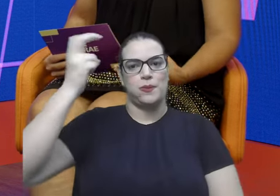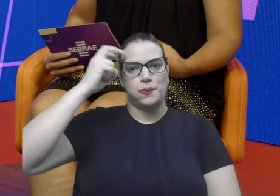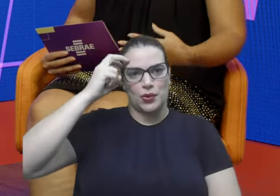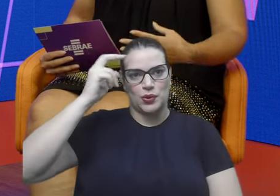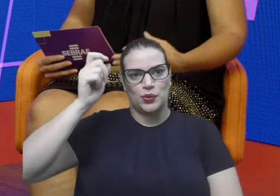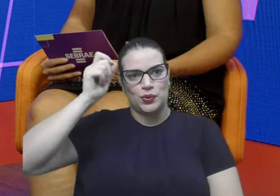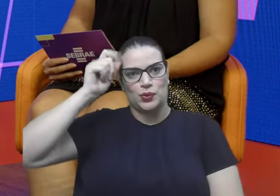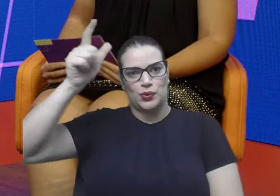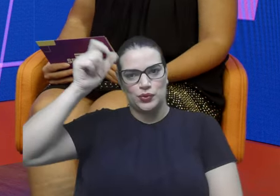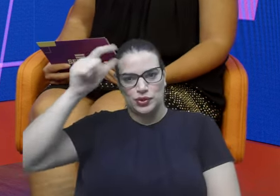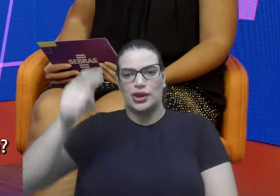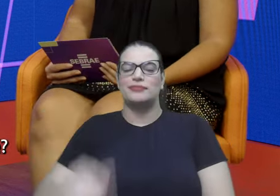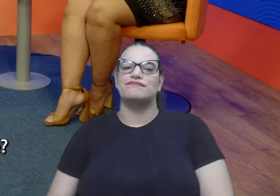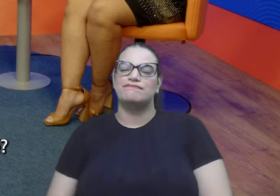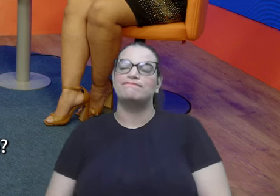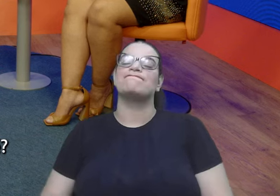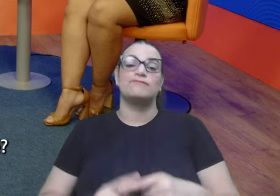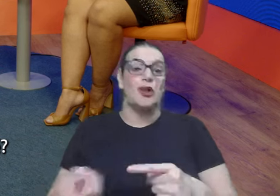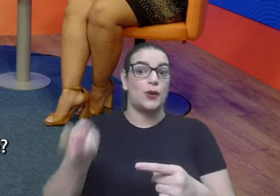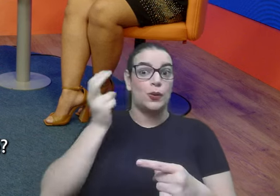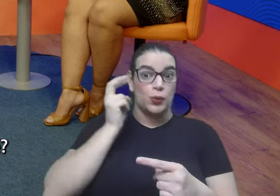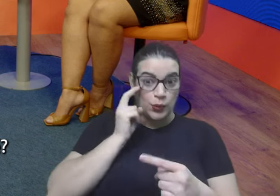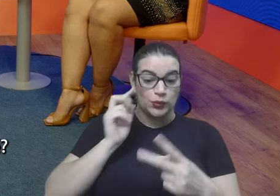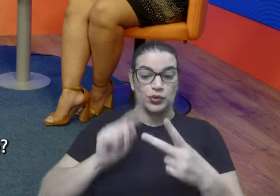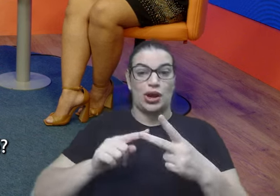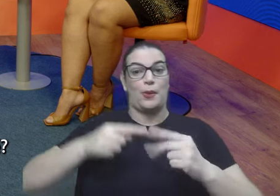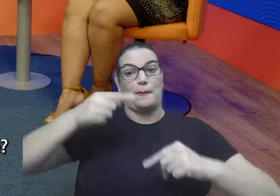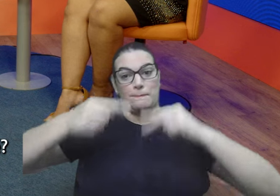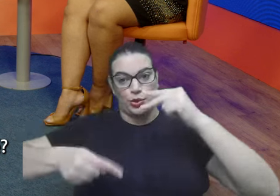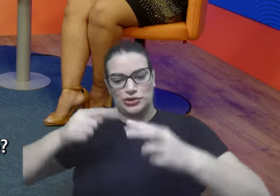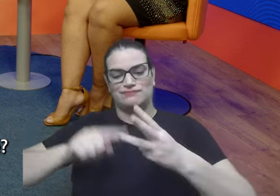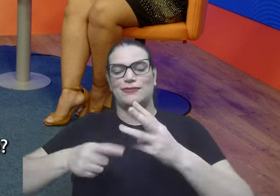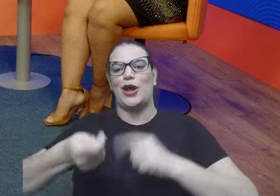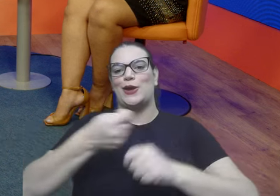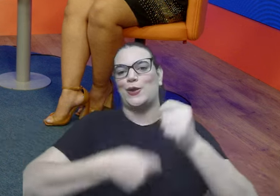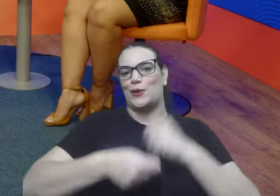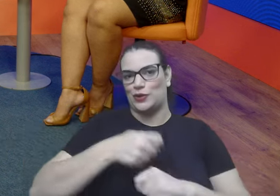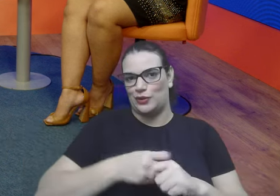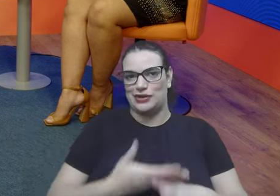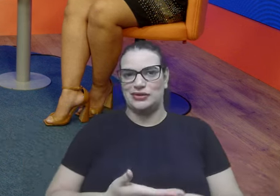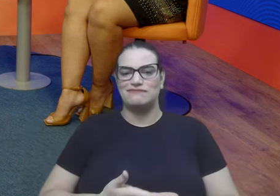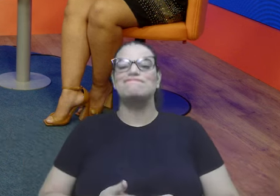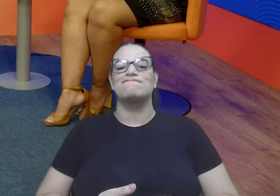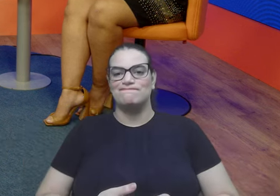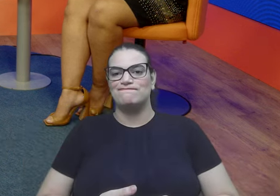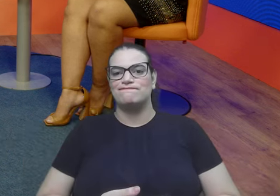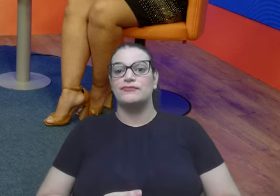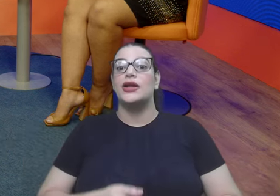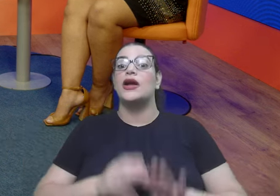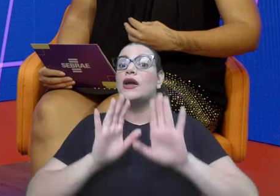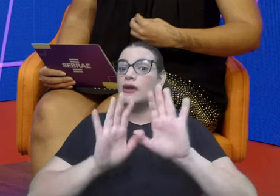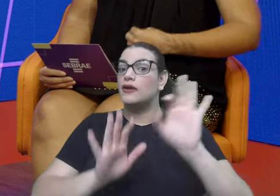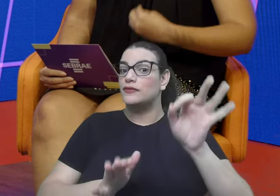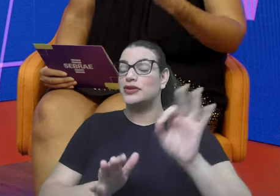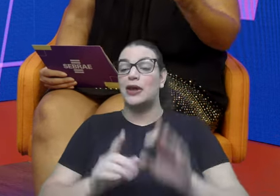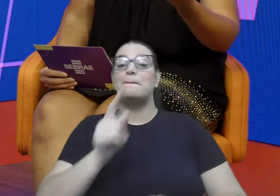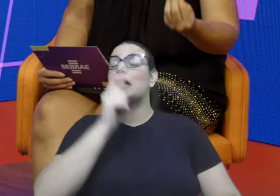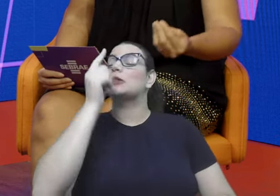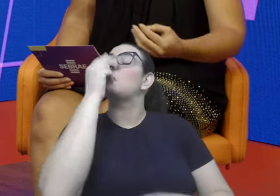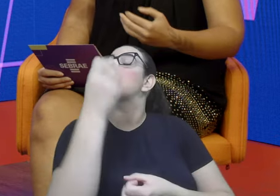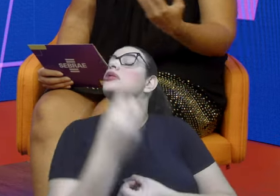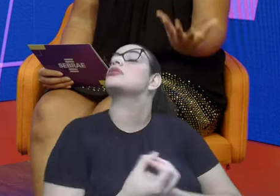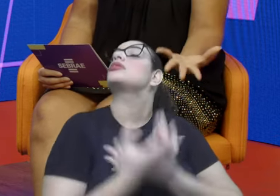só é cultural é política e é econômica né exato e não é uma vocação Eh que que